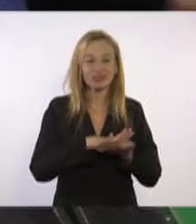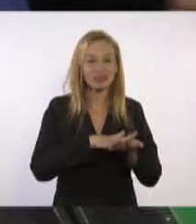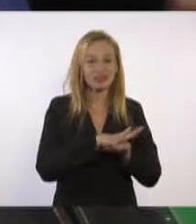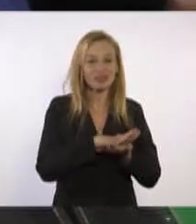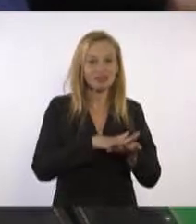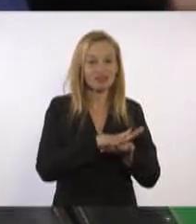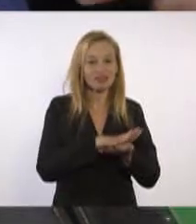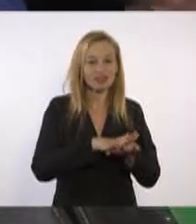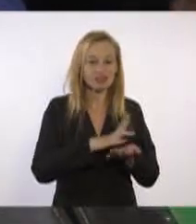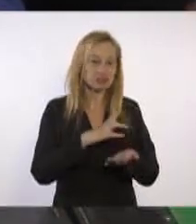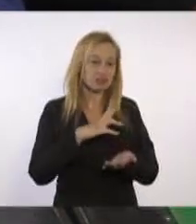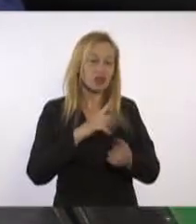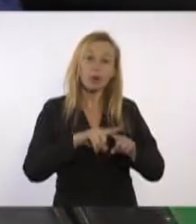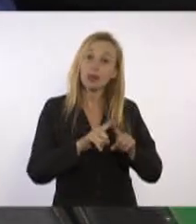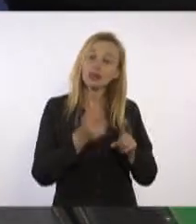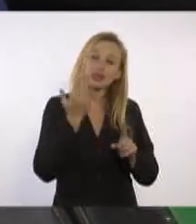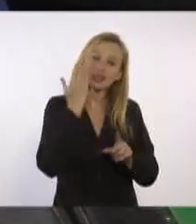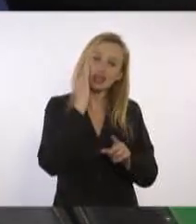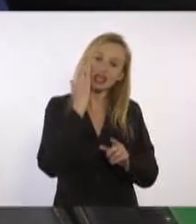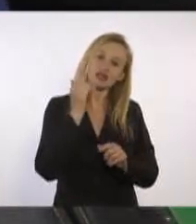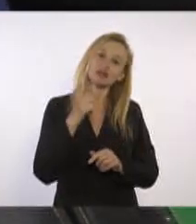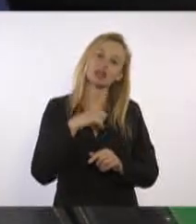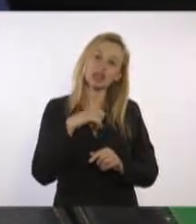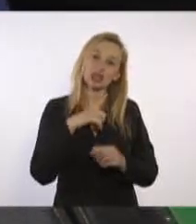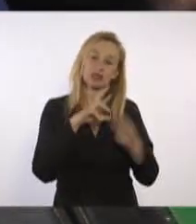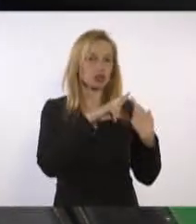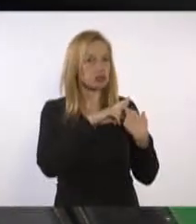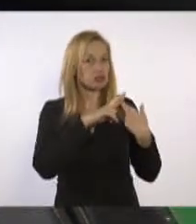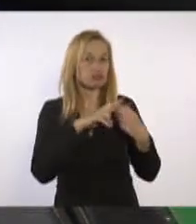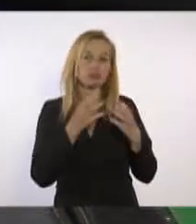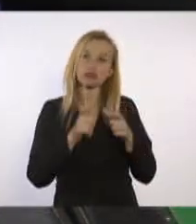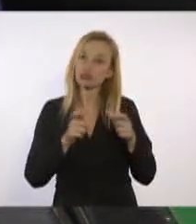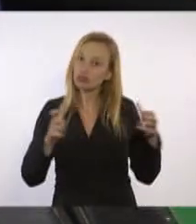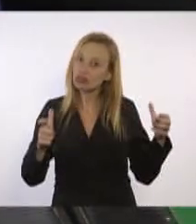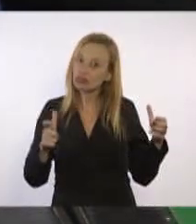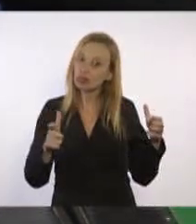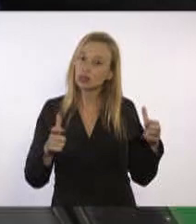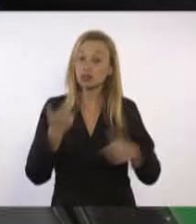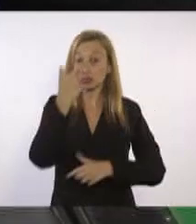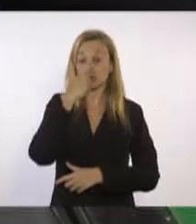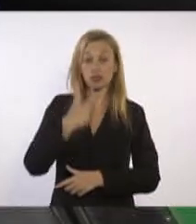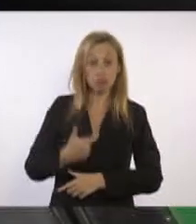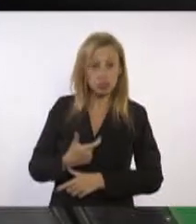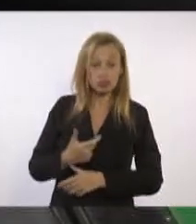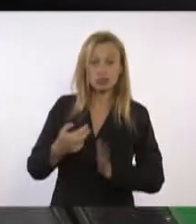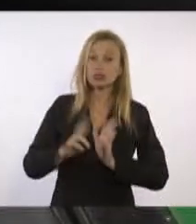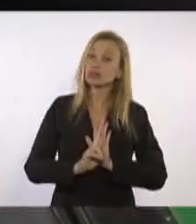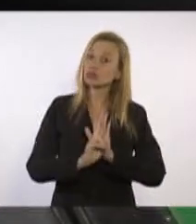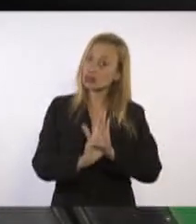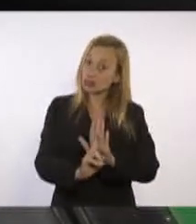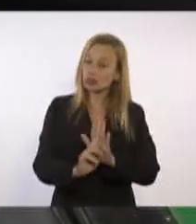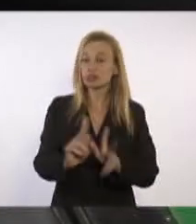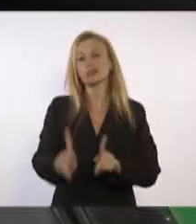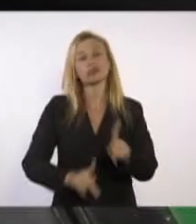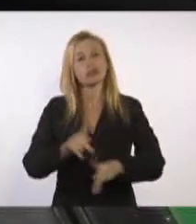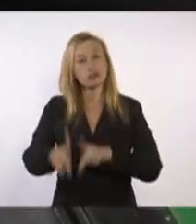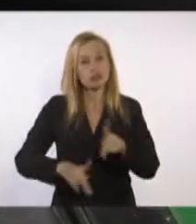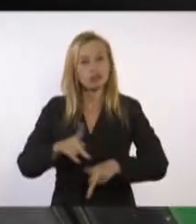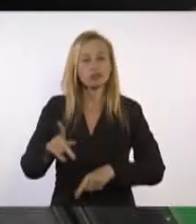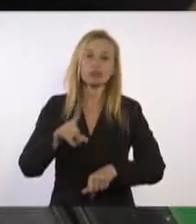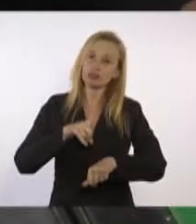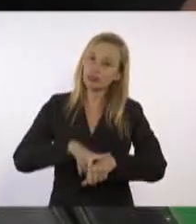mas entendendo que nós temos uma grande responsabilidade por sermos representantes do povo neste